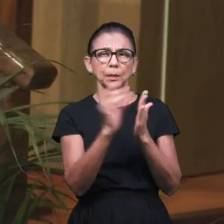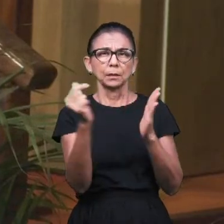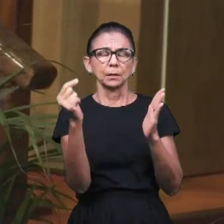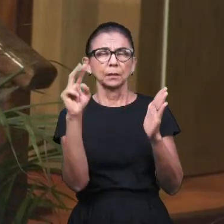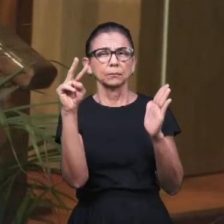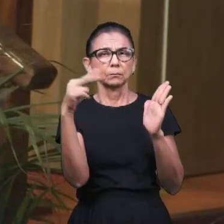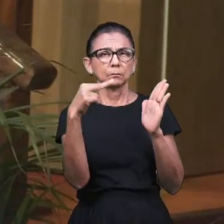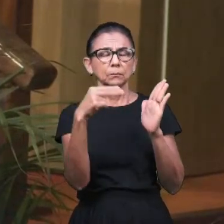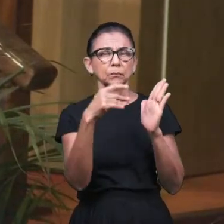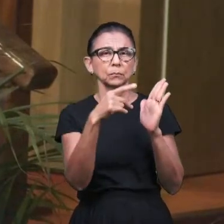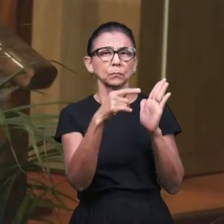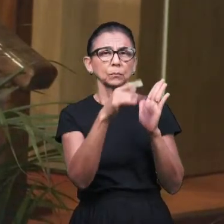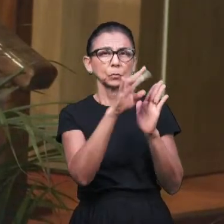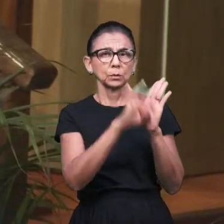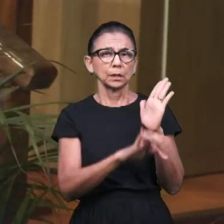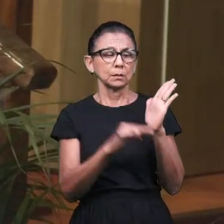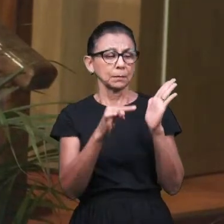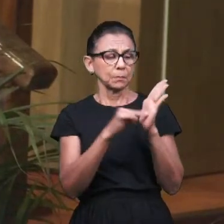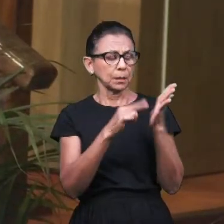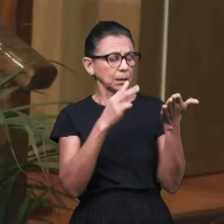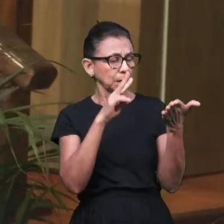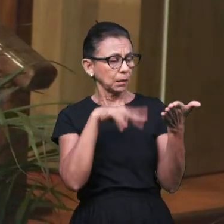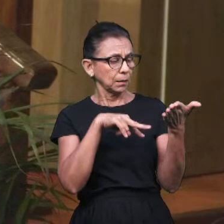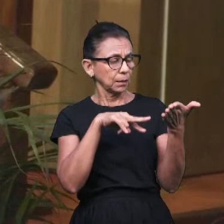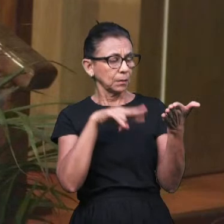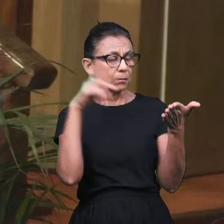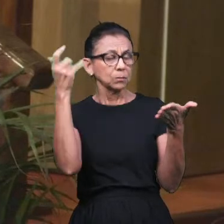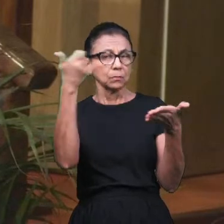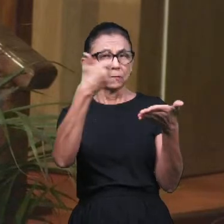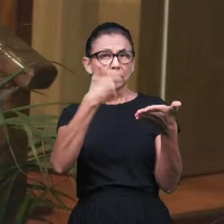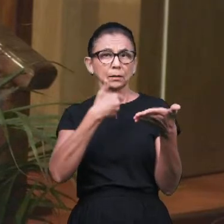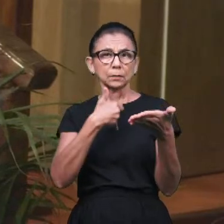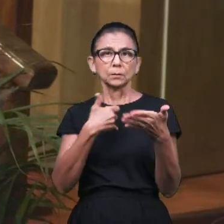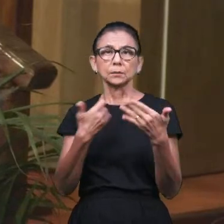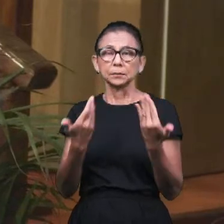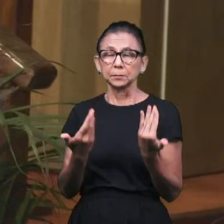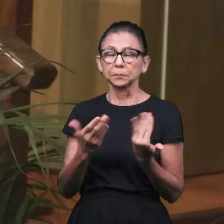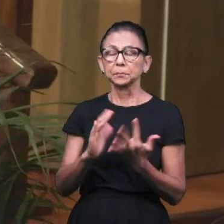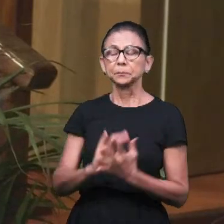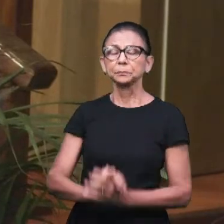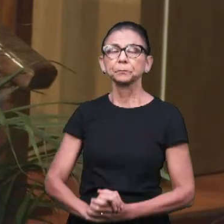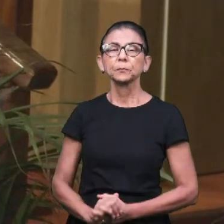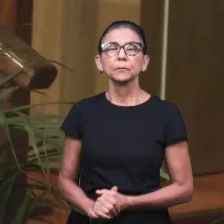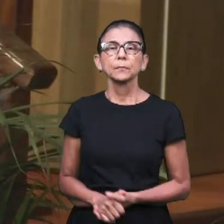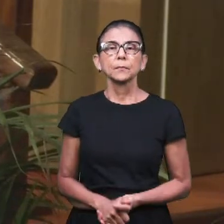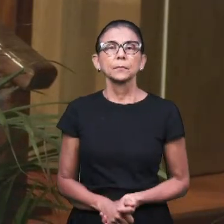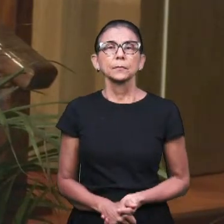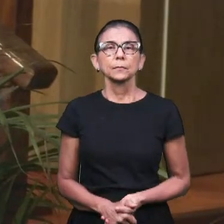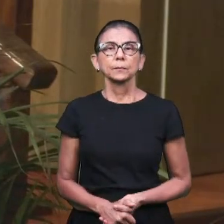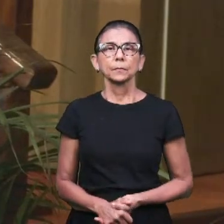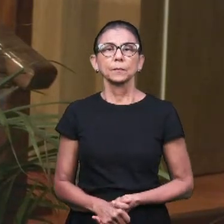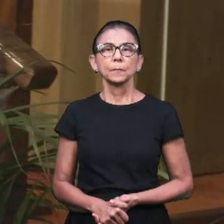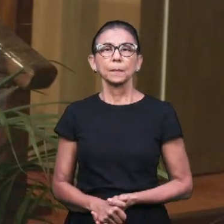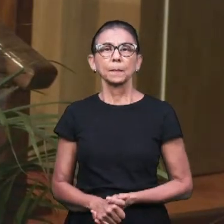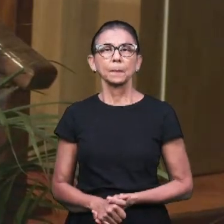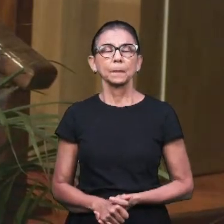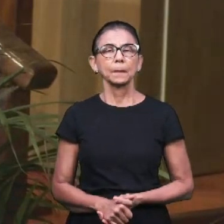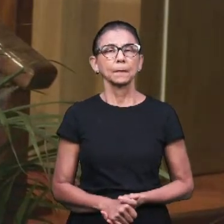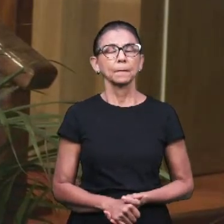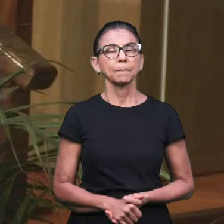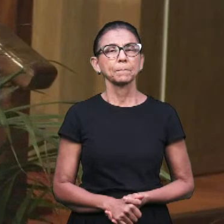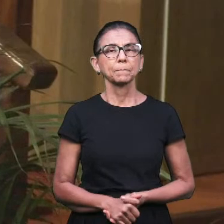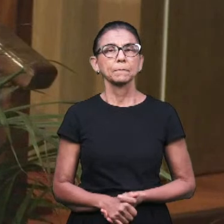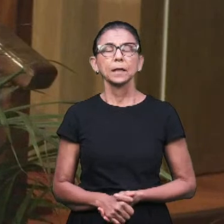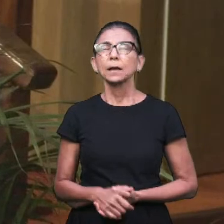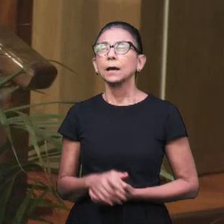um culto da família. E também ainda falando sobre a família, né? Nós conversávamos um pouquinho